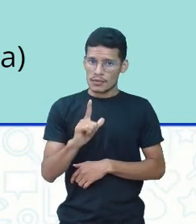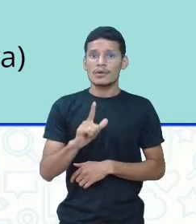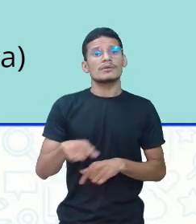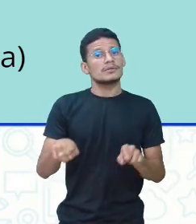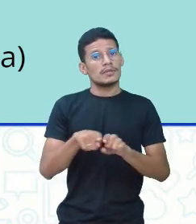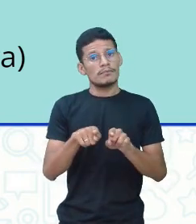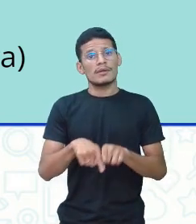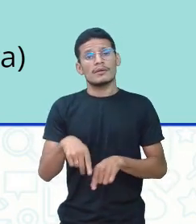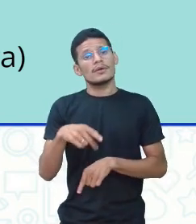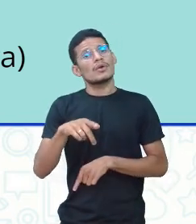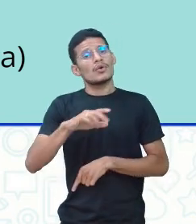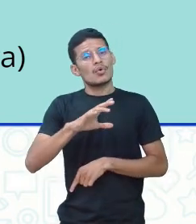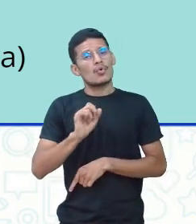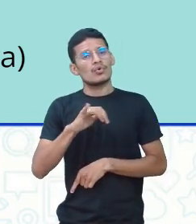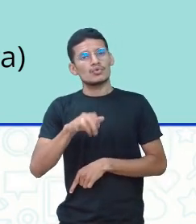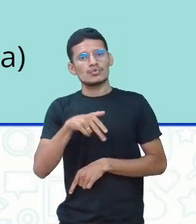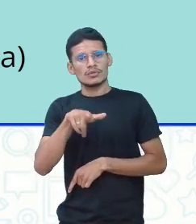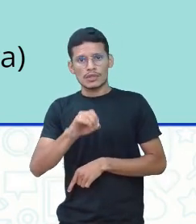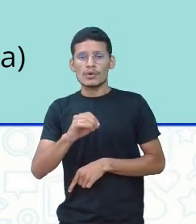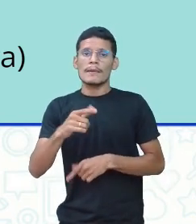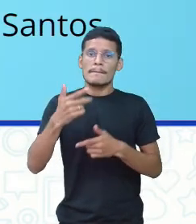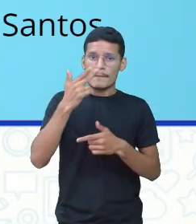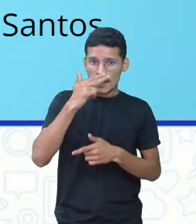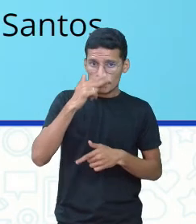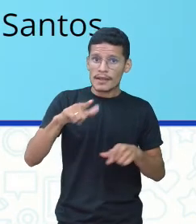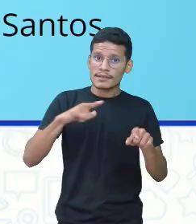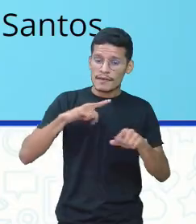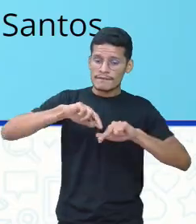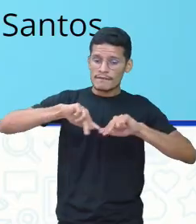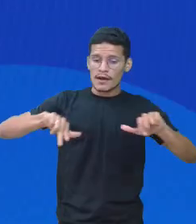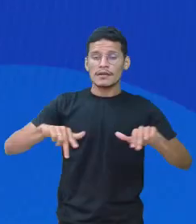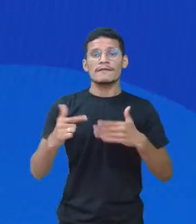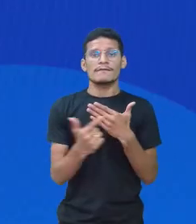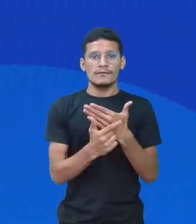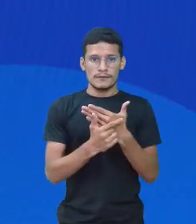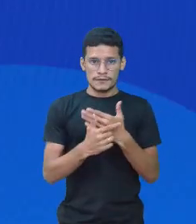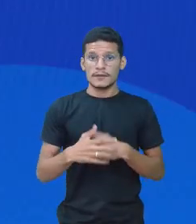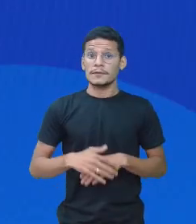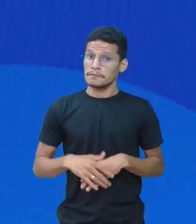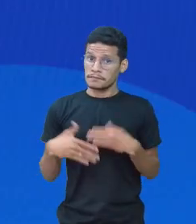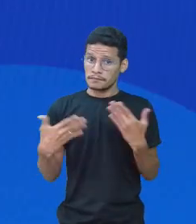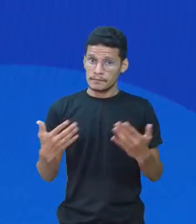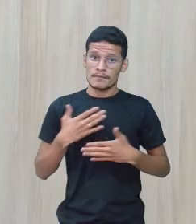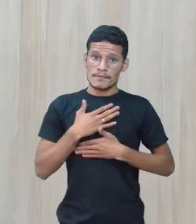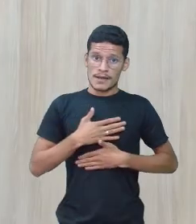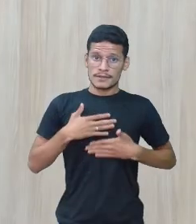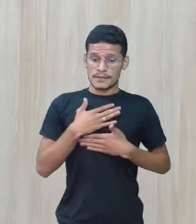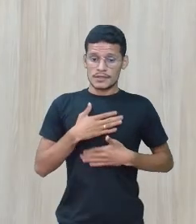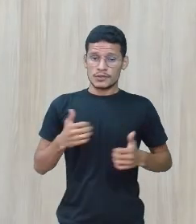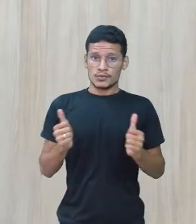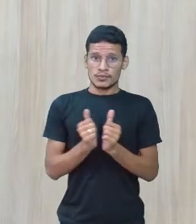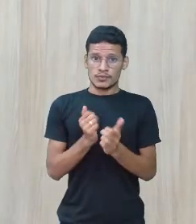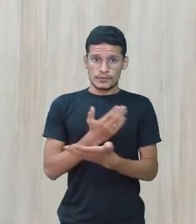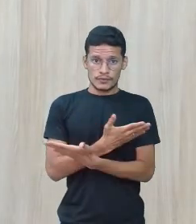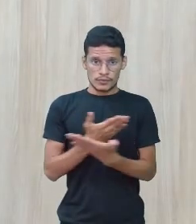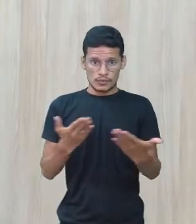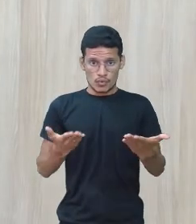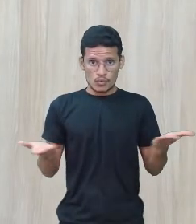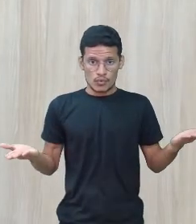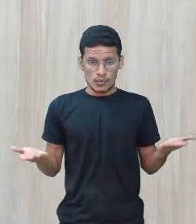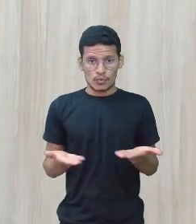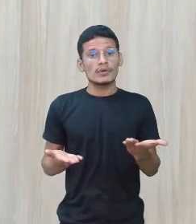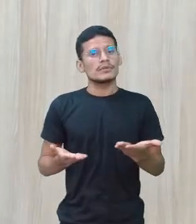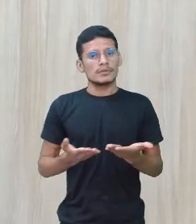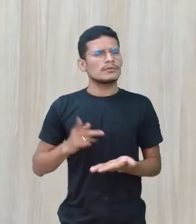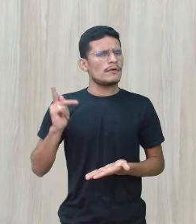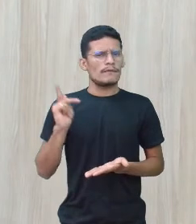mesma conjunção pode ter várias funções. Gente, foi um prazer enorme estar aqui hoje com vocês.